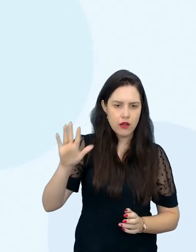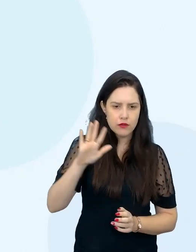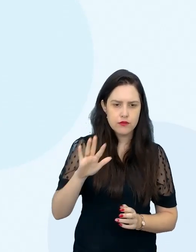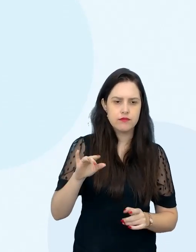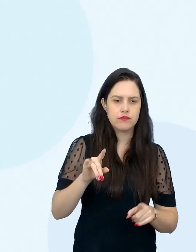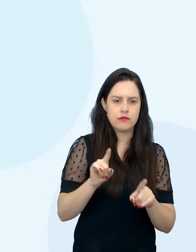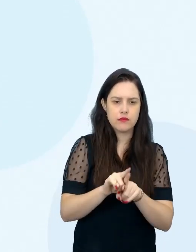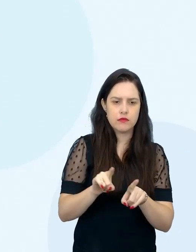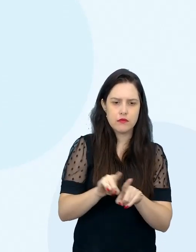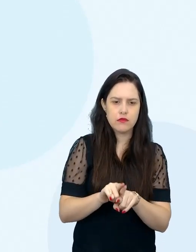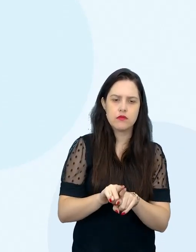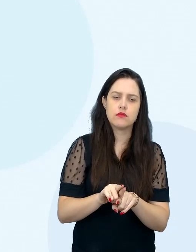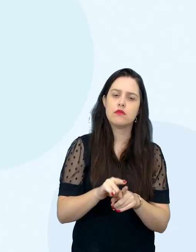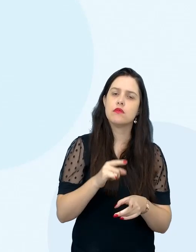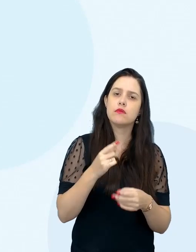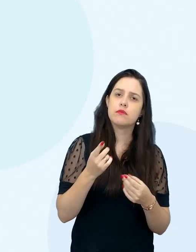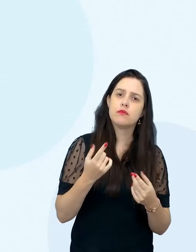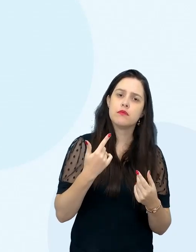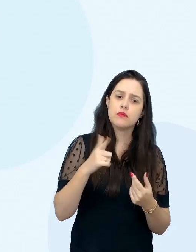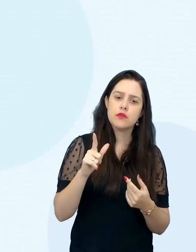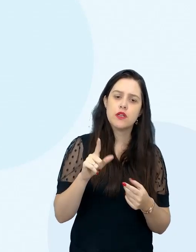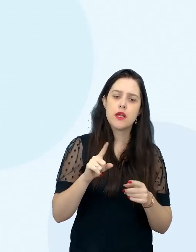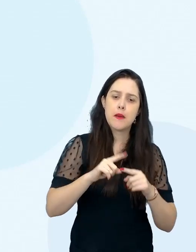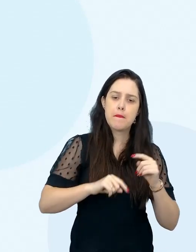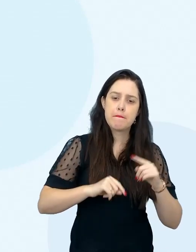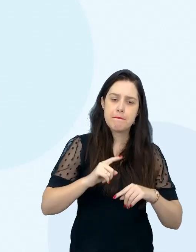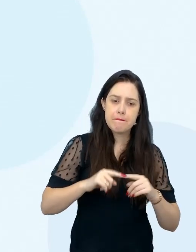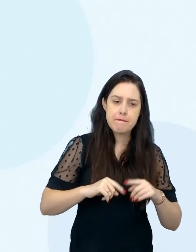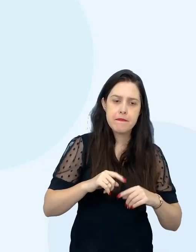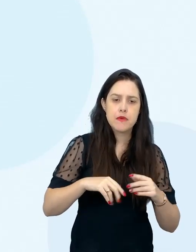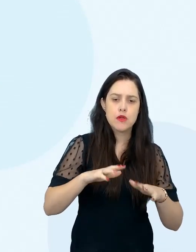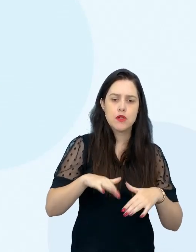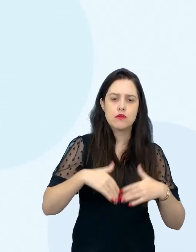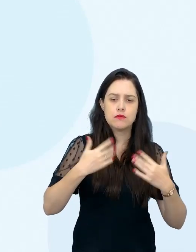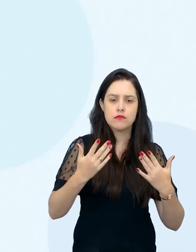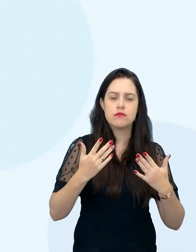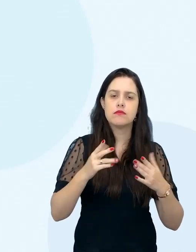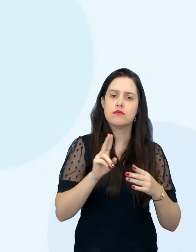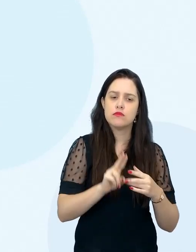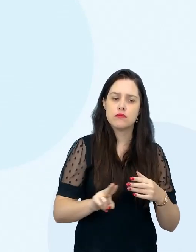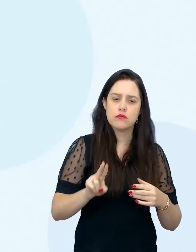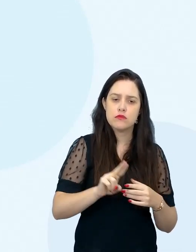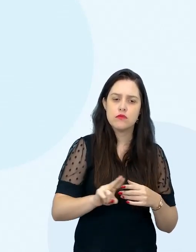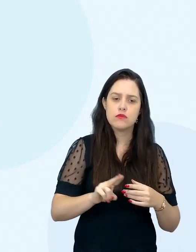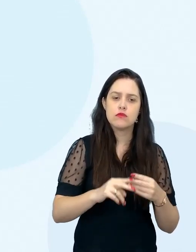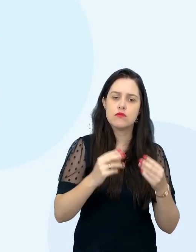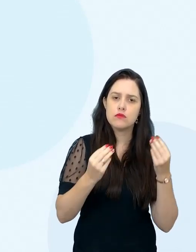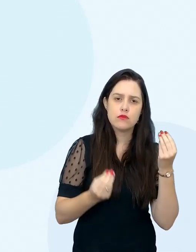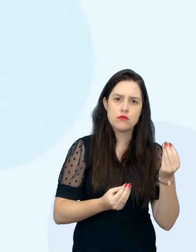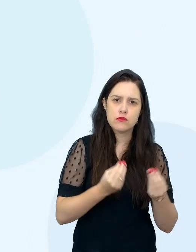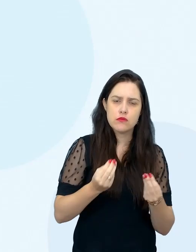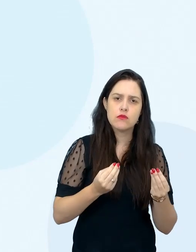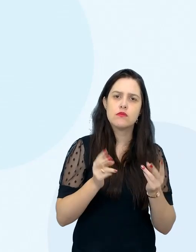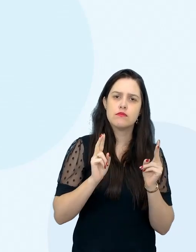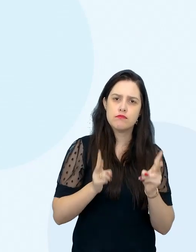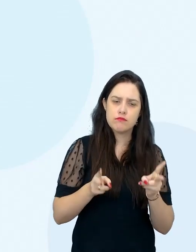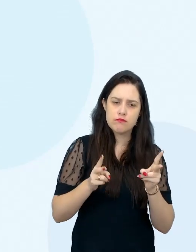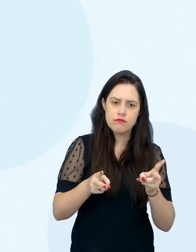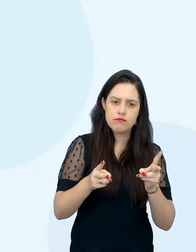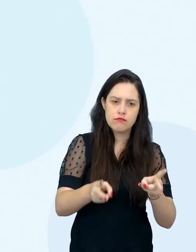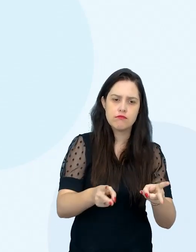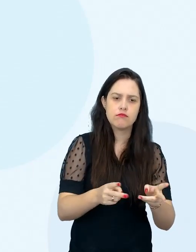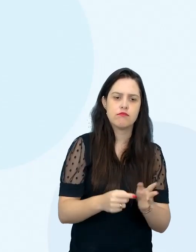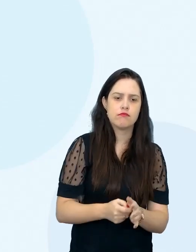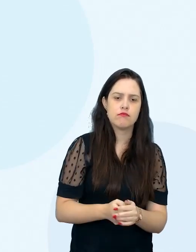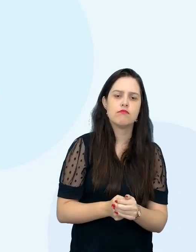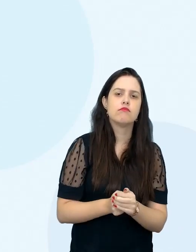habilidade inventariar os patrimônios materiais e imateriais da humanidade e analisar mudanças e permanências desses patrimônios